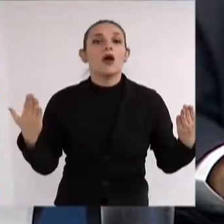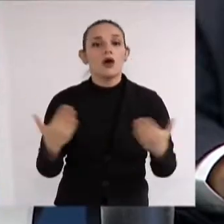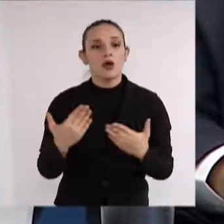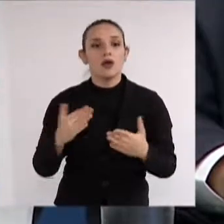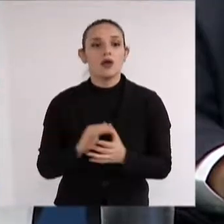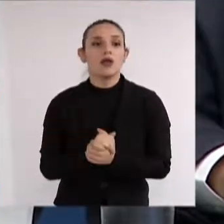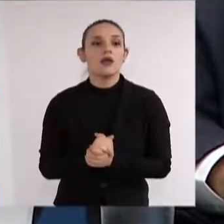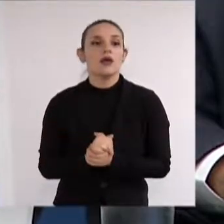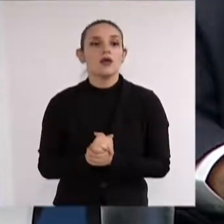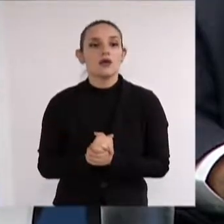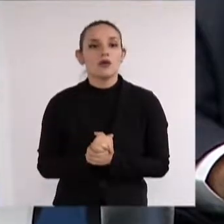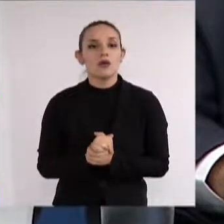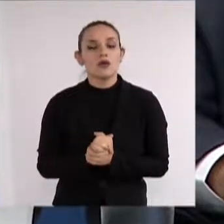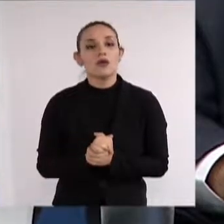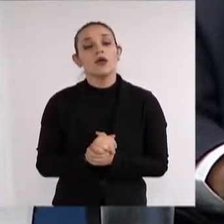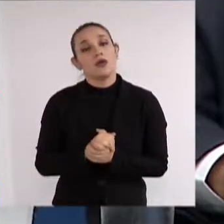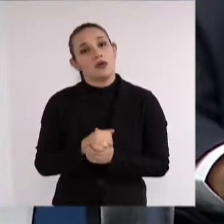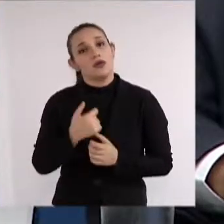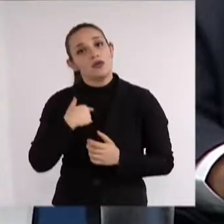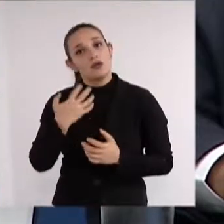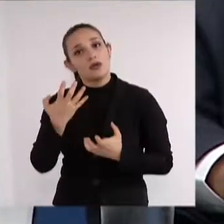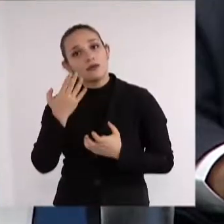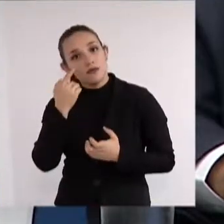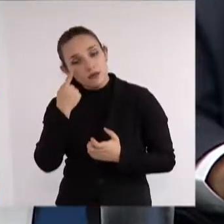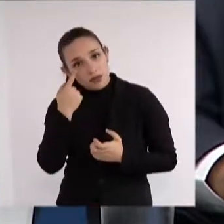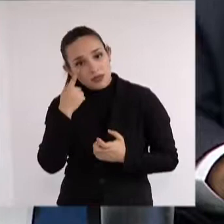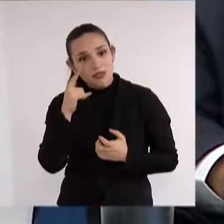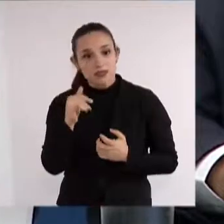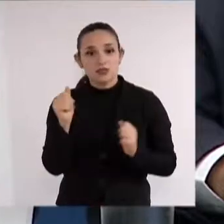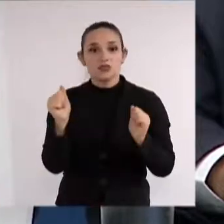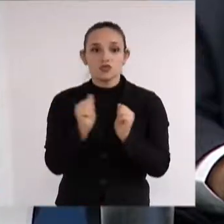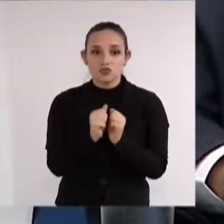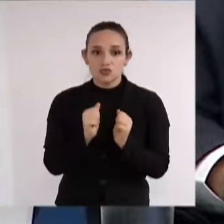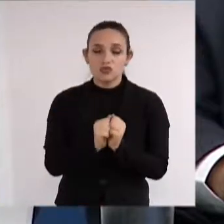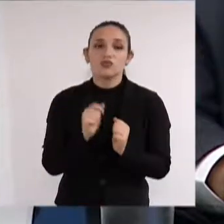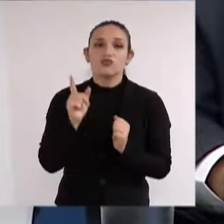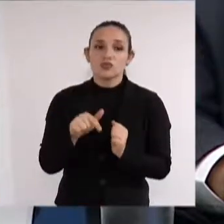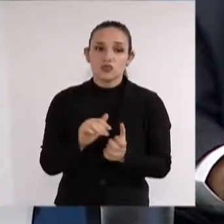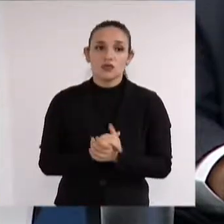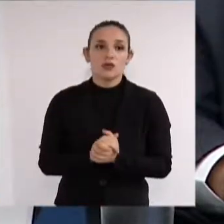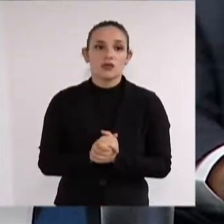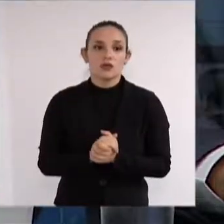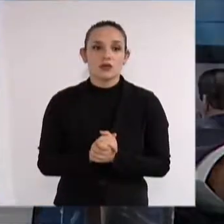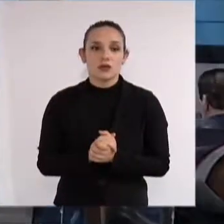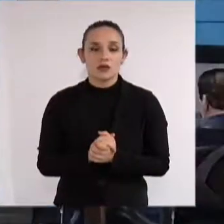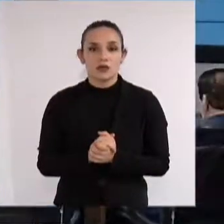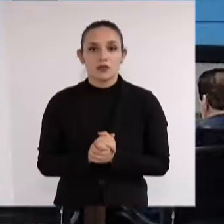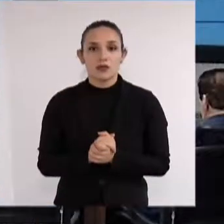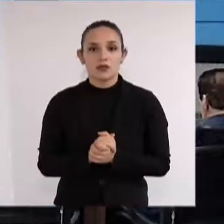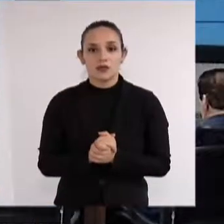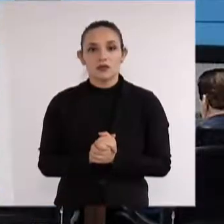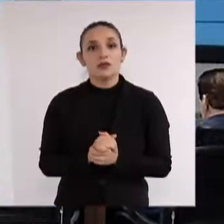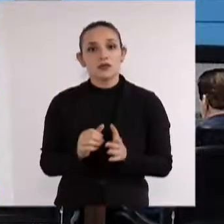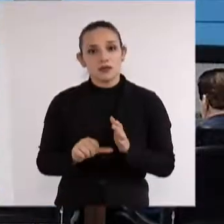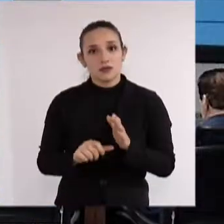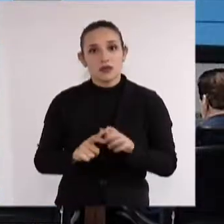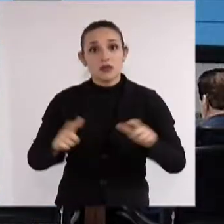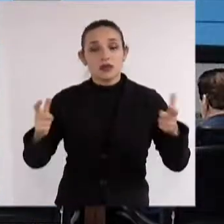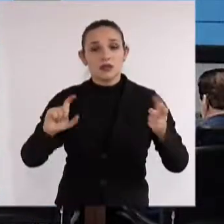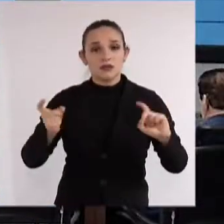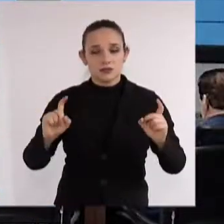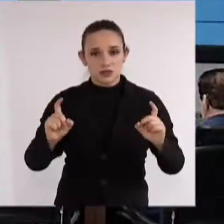também se inclua ou não o seu pedido à segunda parte do pequeno expediente. Talvez eu não formulei de forma